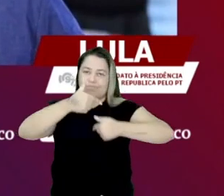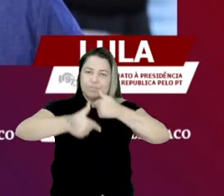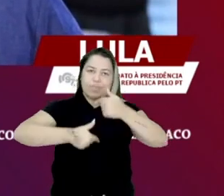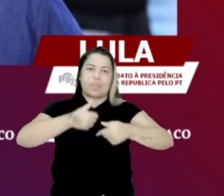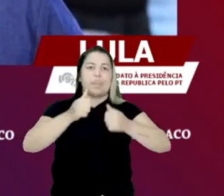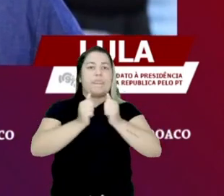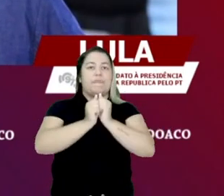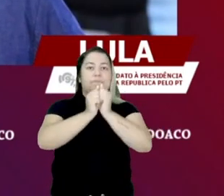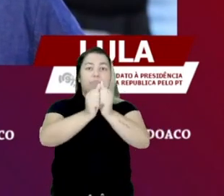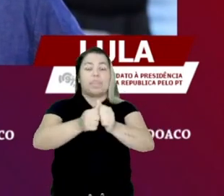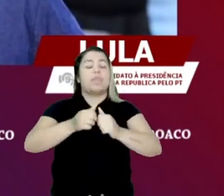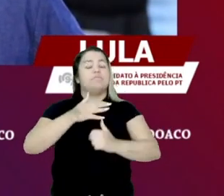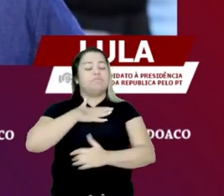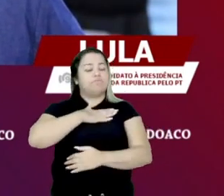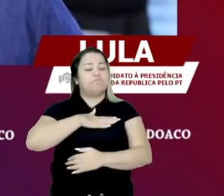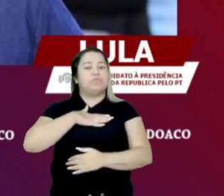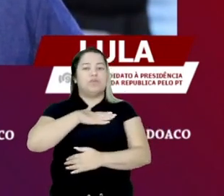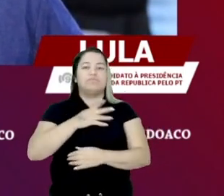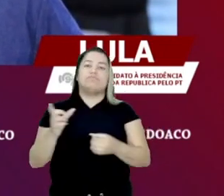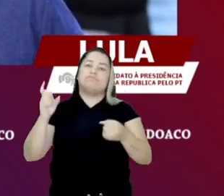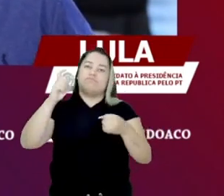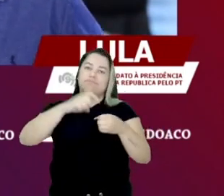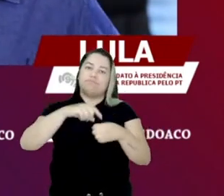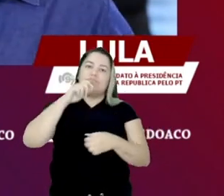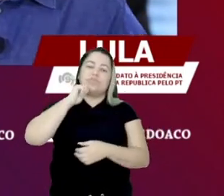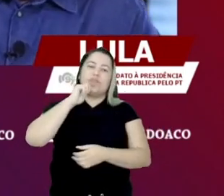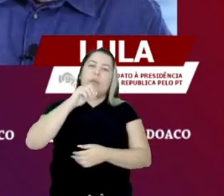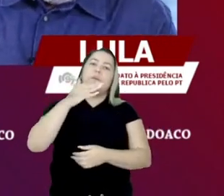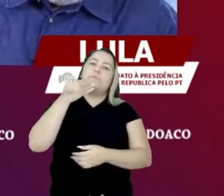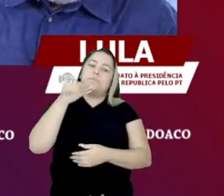voto para o nosso companheiro